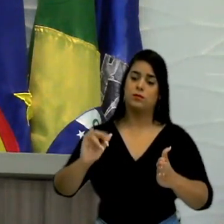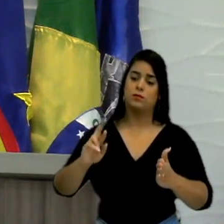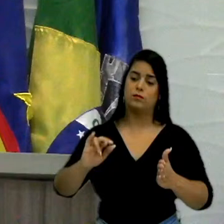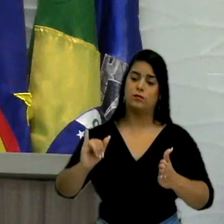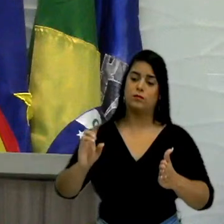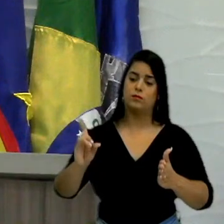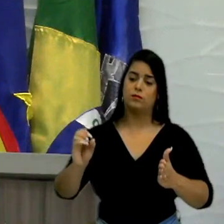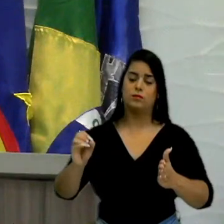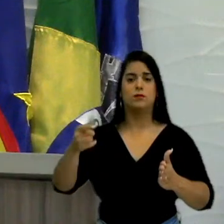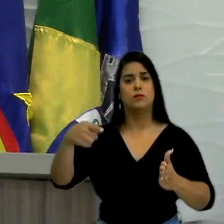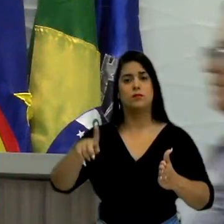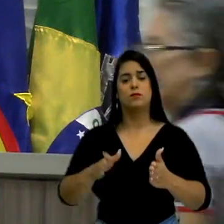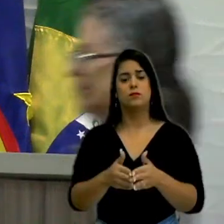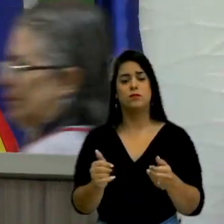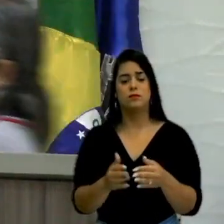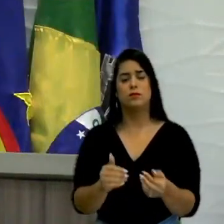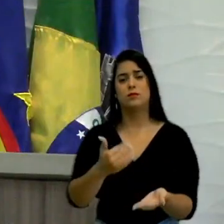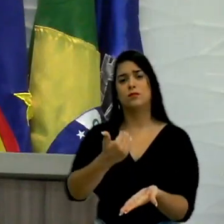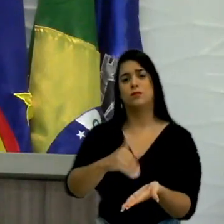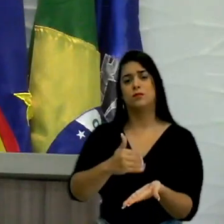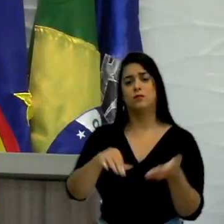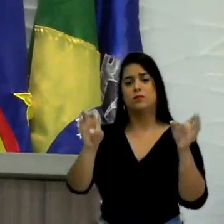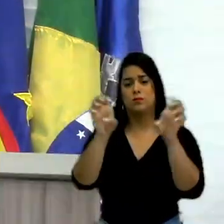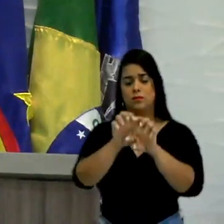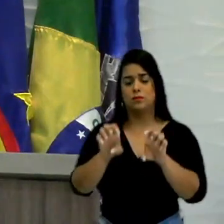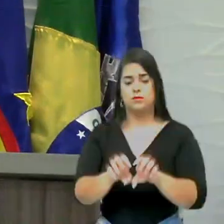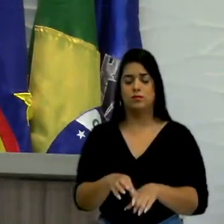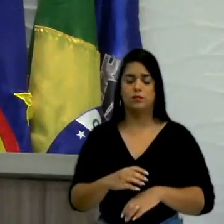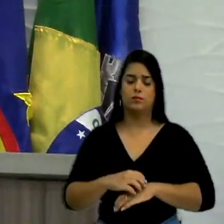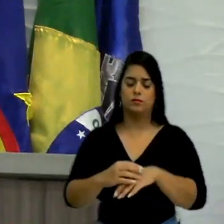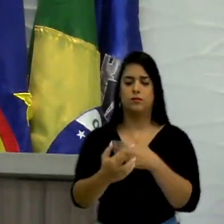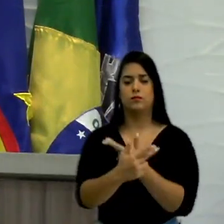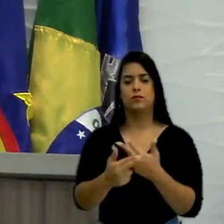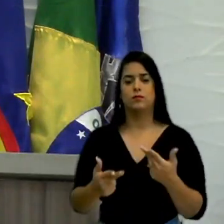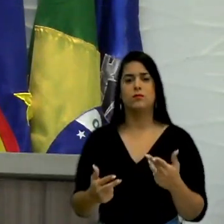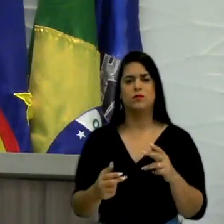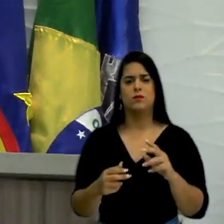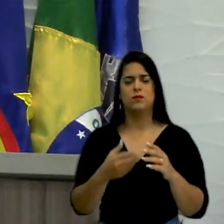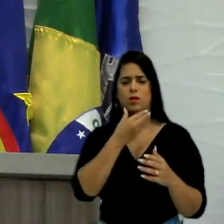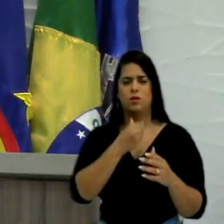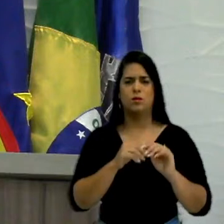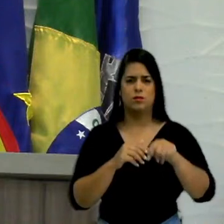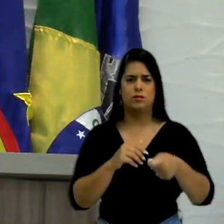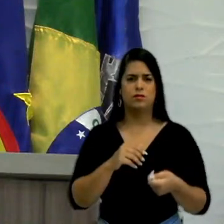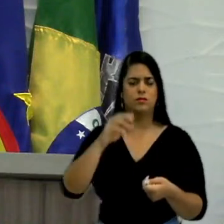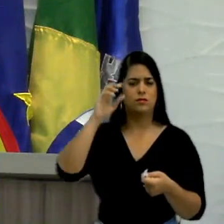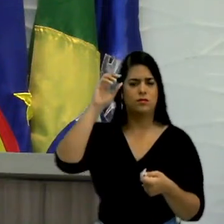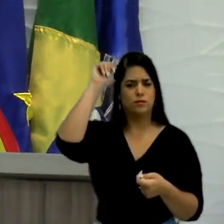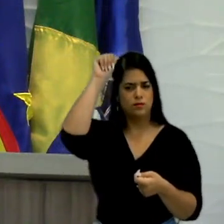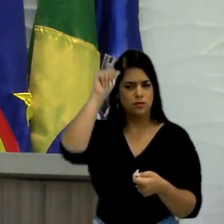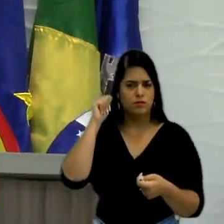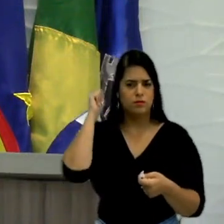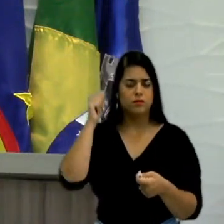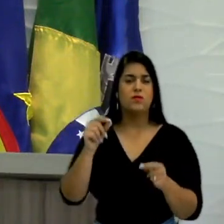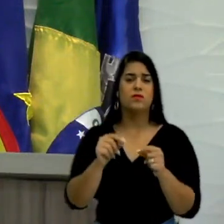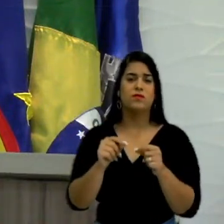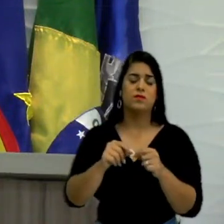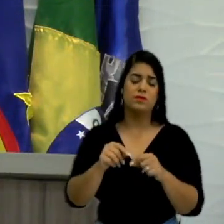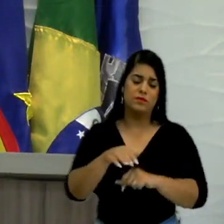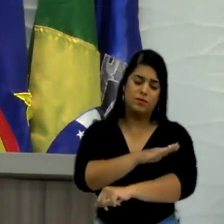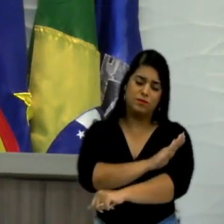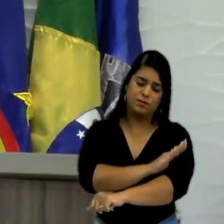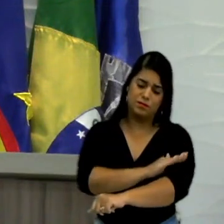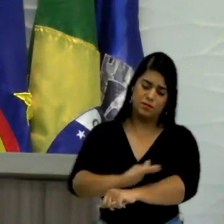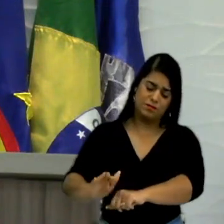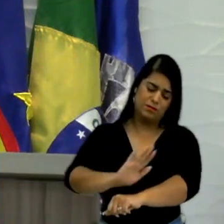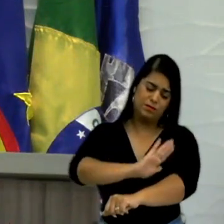pedindo ao nosso secretário de infraestrutura, André Valença, que seja feito os quebra-molas ali naquela